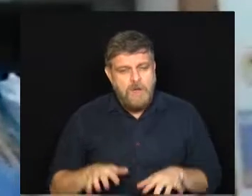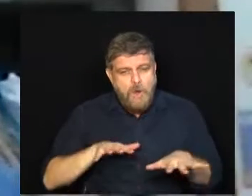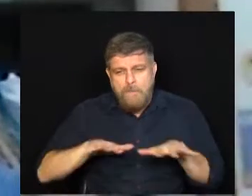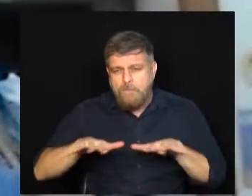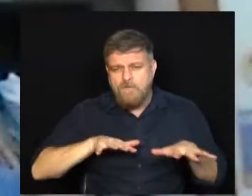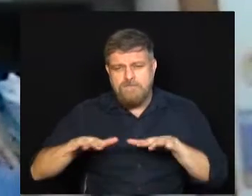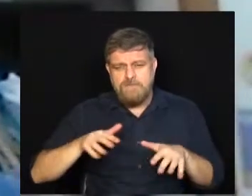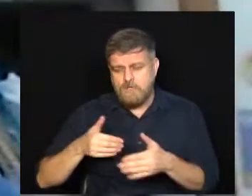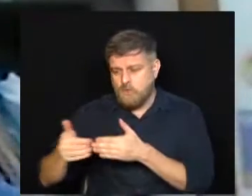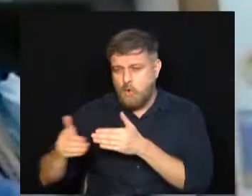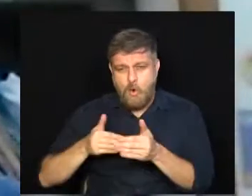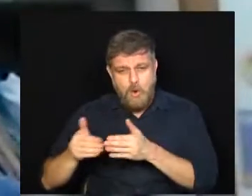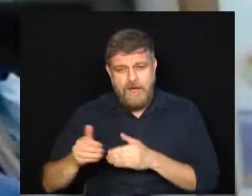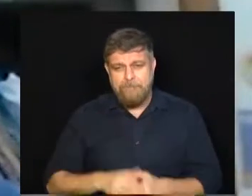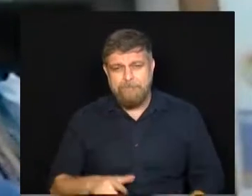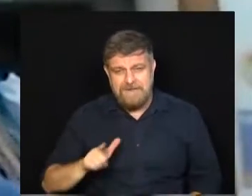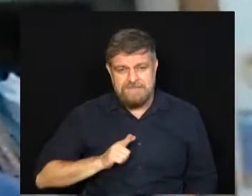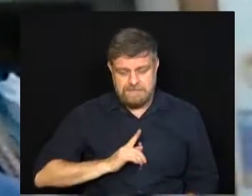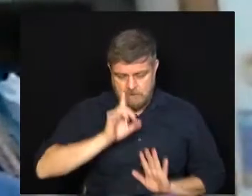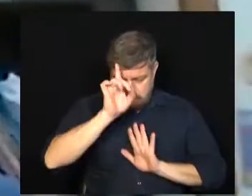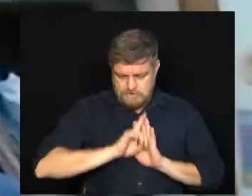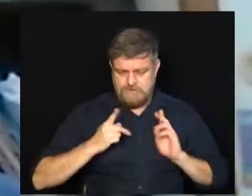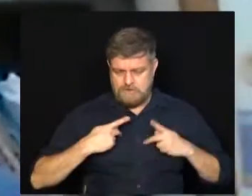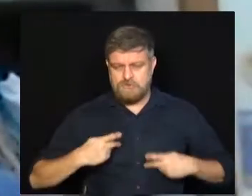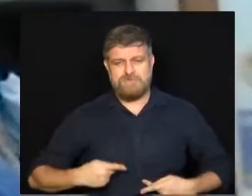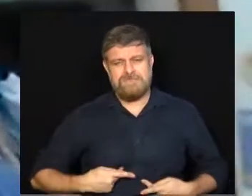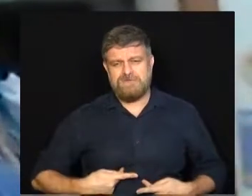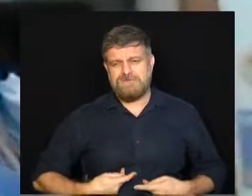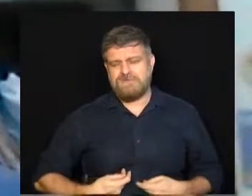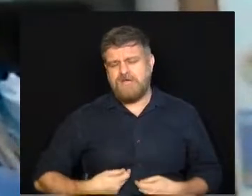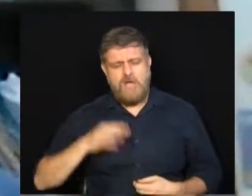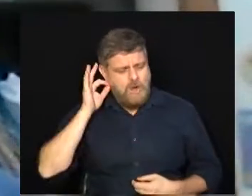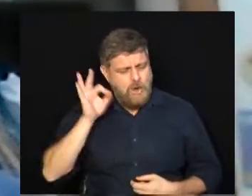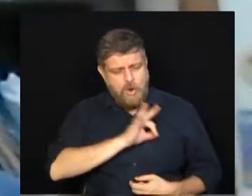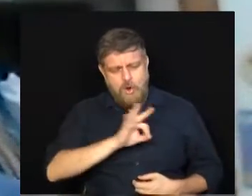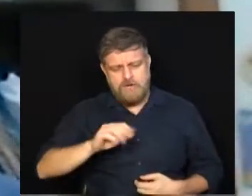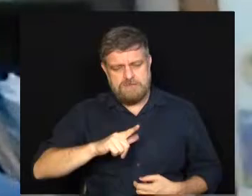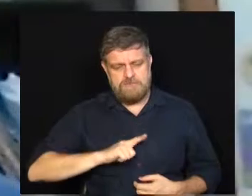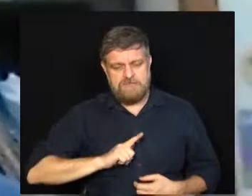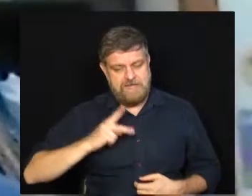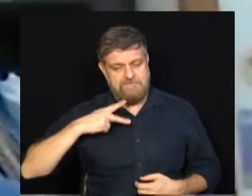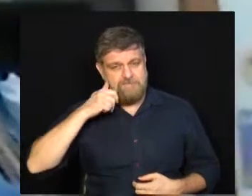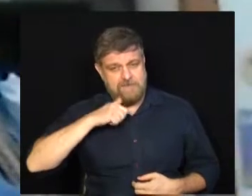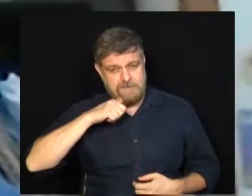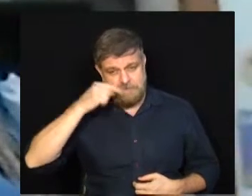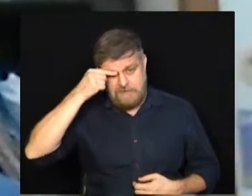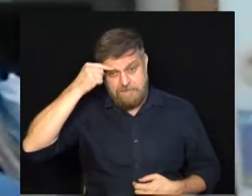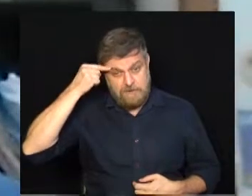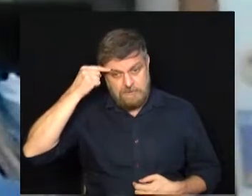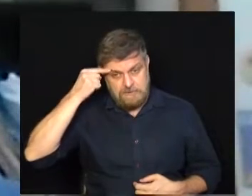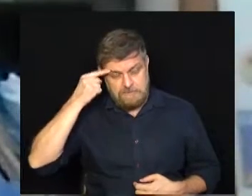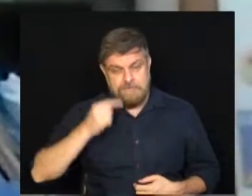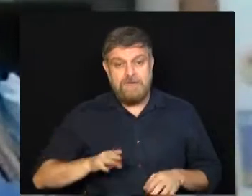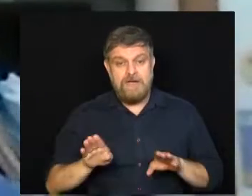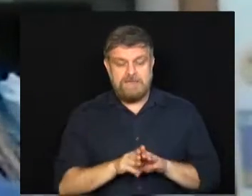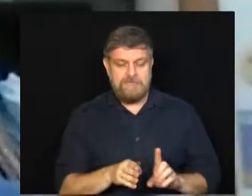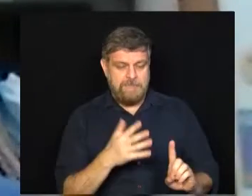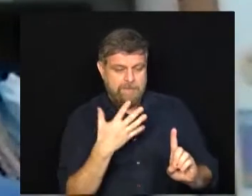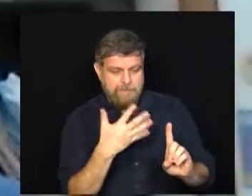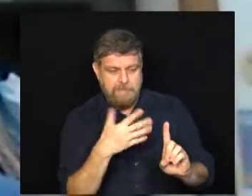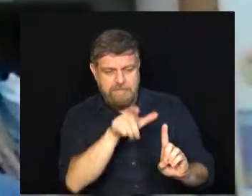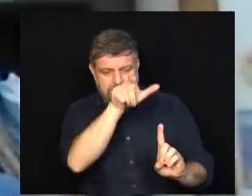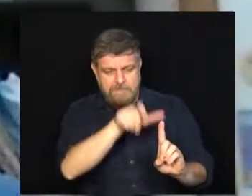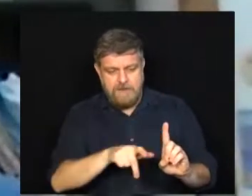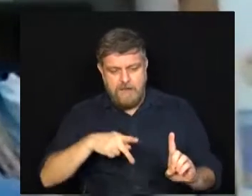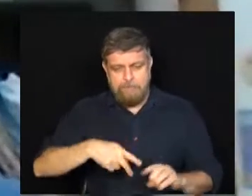que seja, uma conquista dos direitos humanos. Saudar também o vereador Paulo Búfalo, um companheiro de luta de